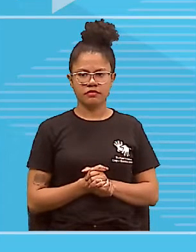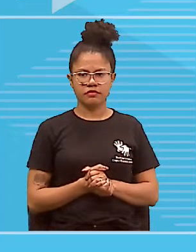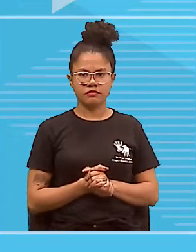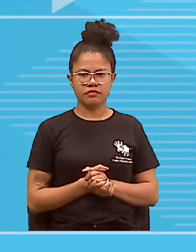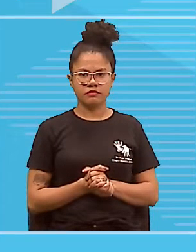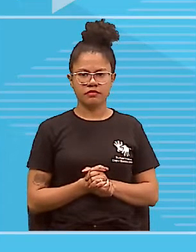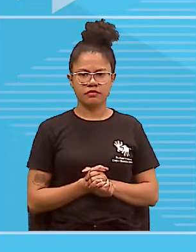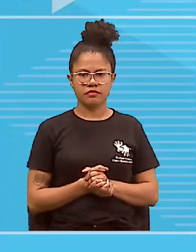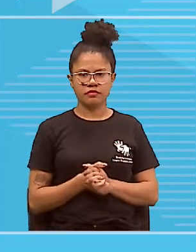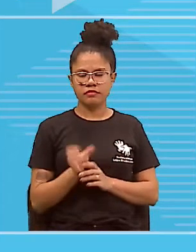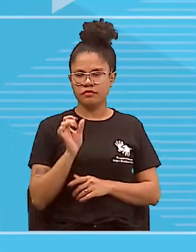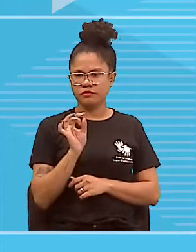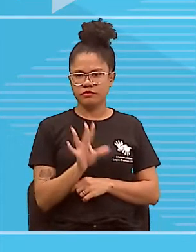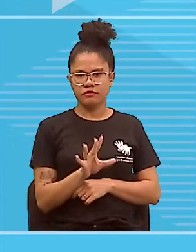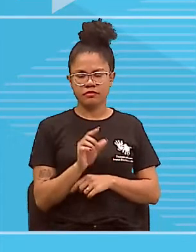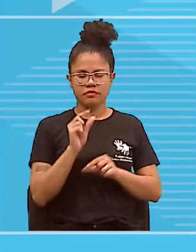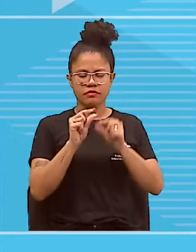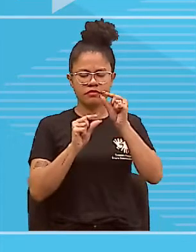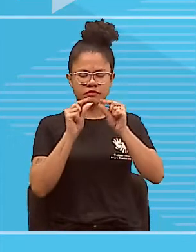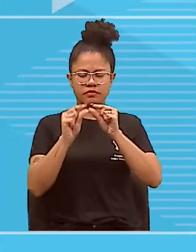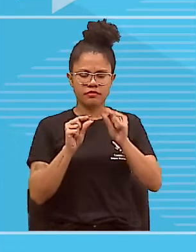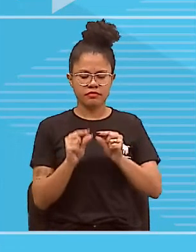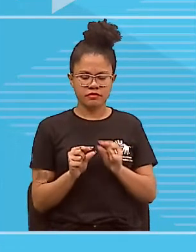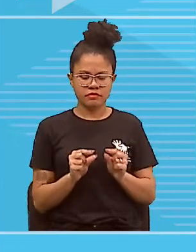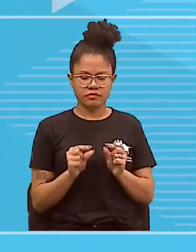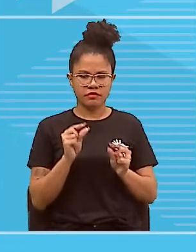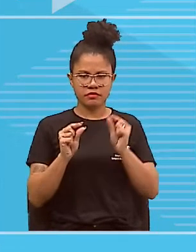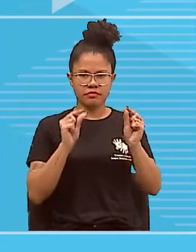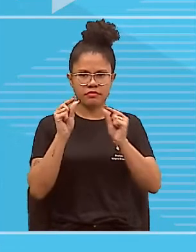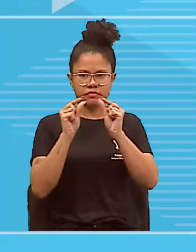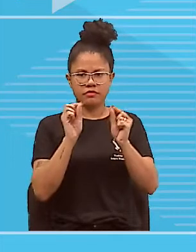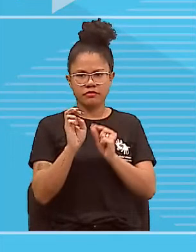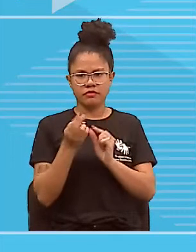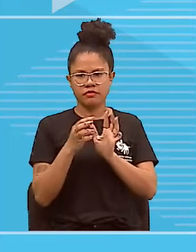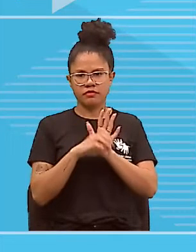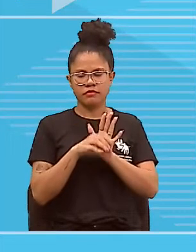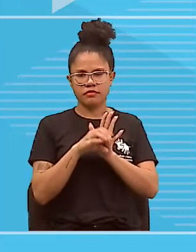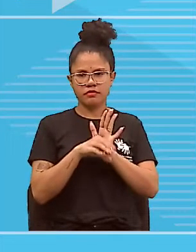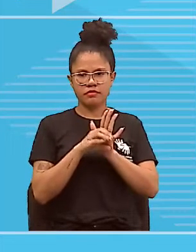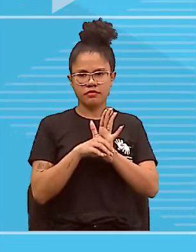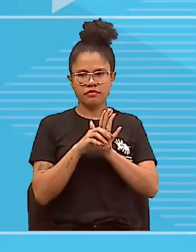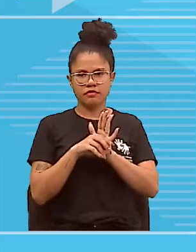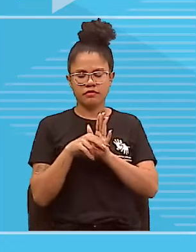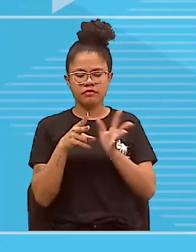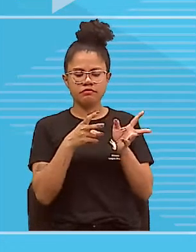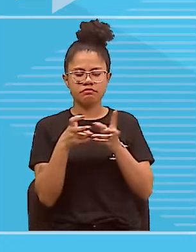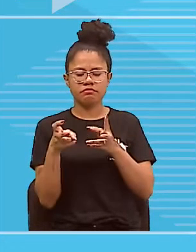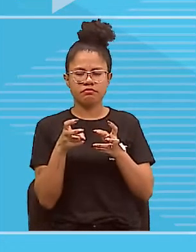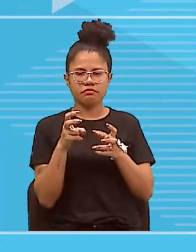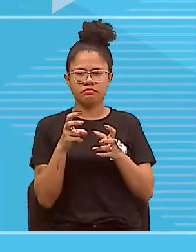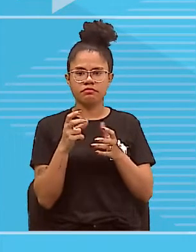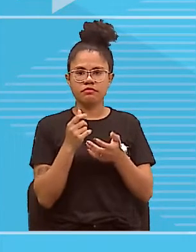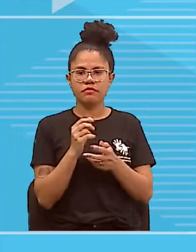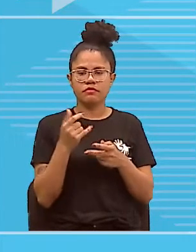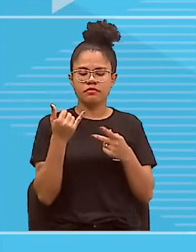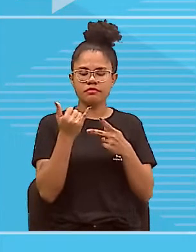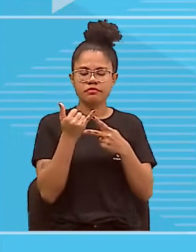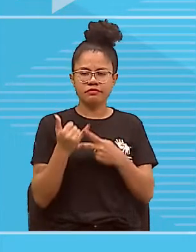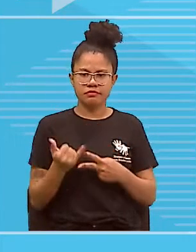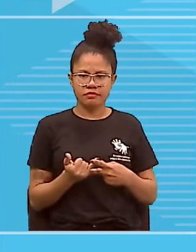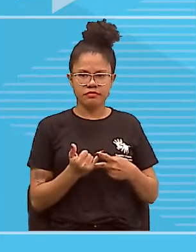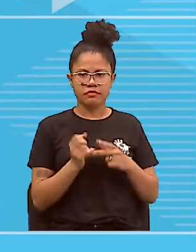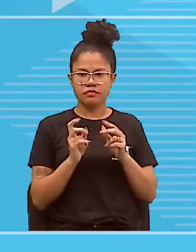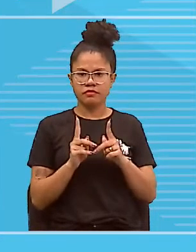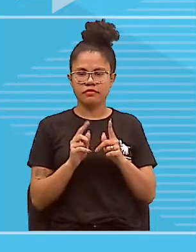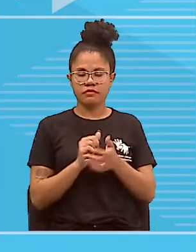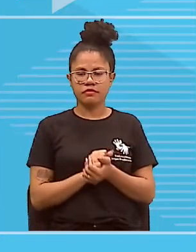apenas como partícula não usando os conceitos da óptica geométrica mas também considerando